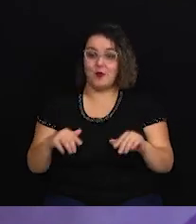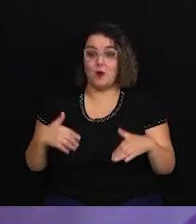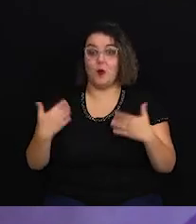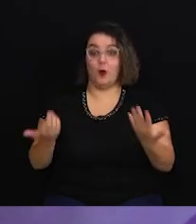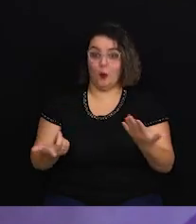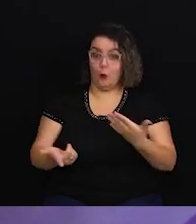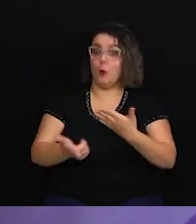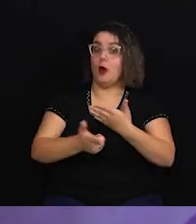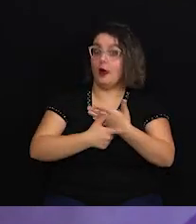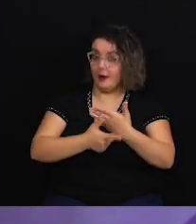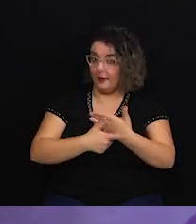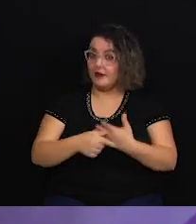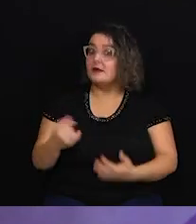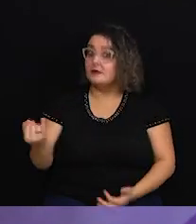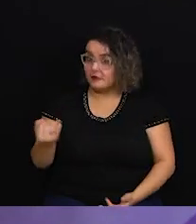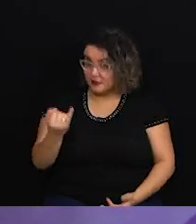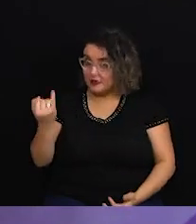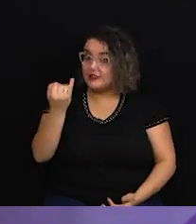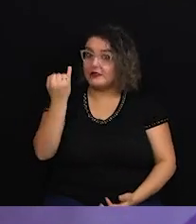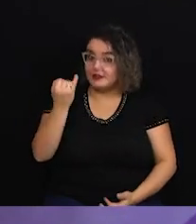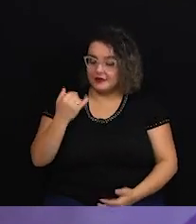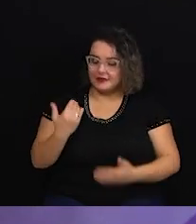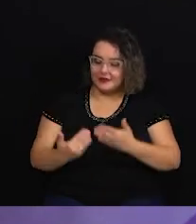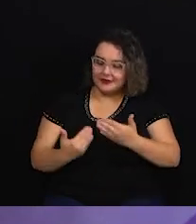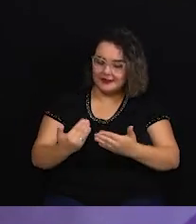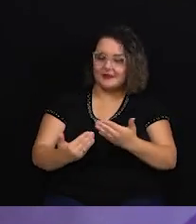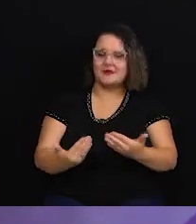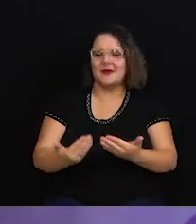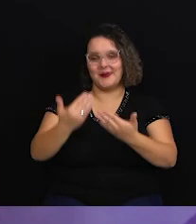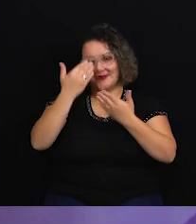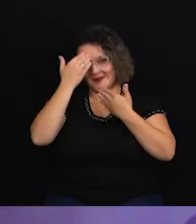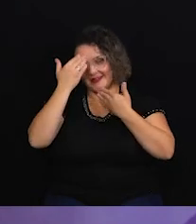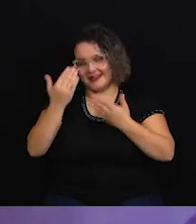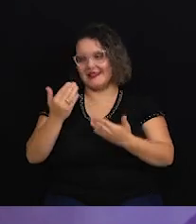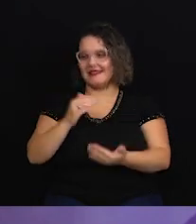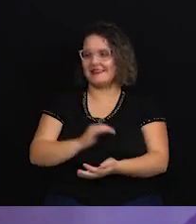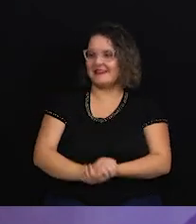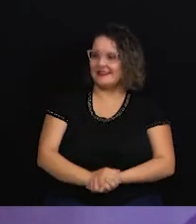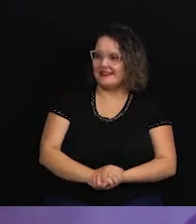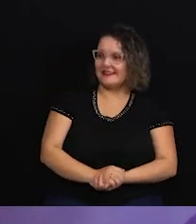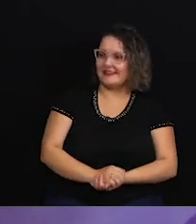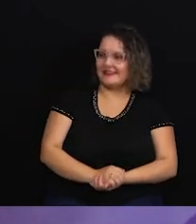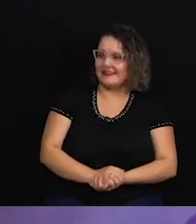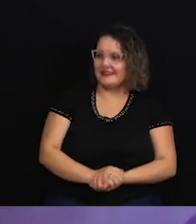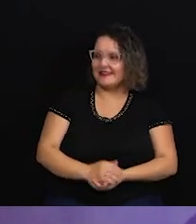qual é esse papel que é tão importante nesses procedimentos. Muito obrigada.